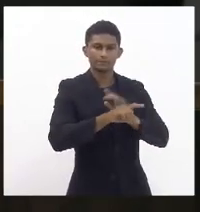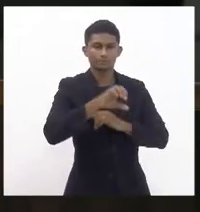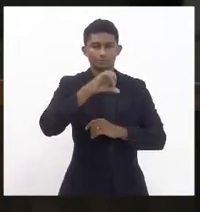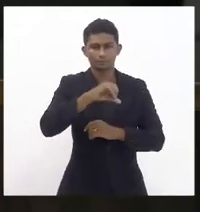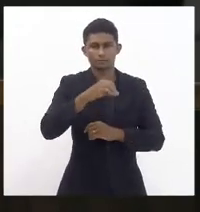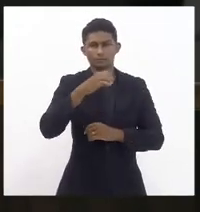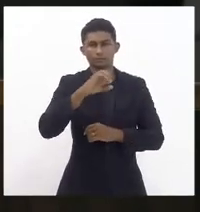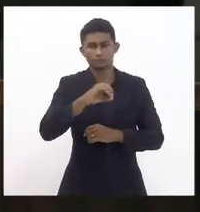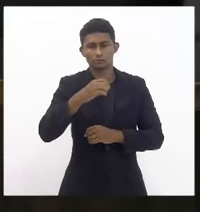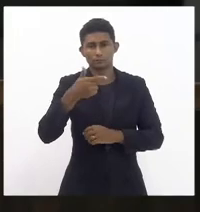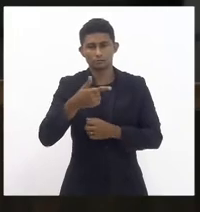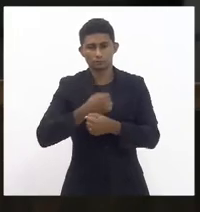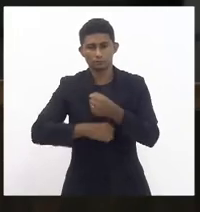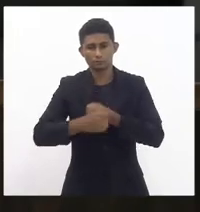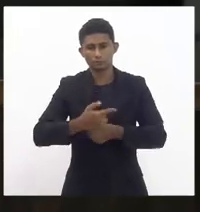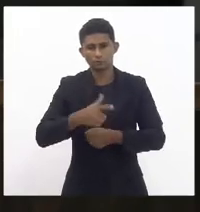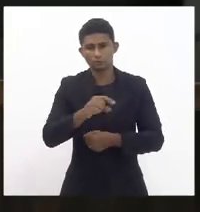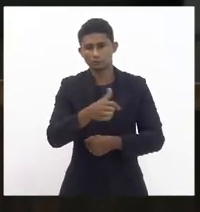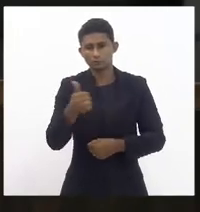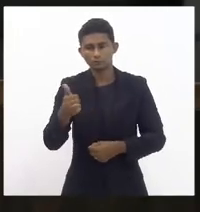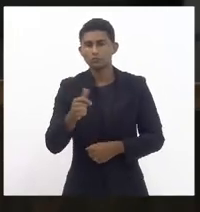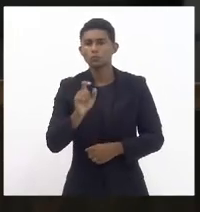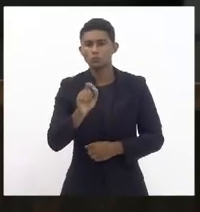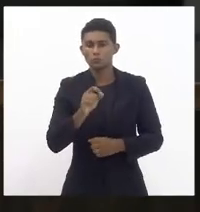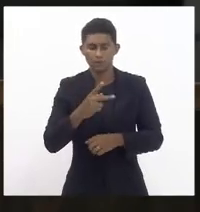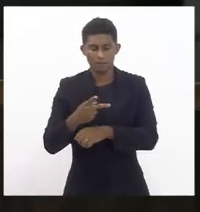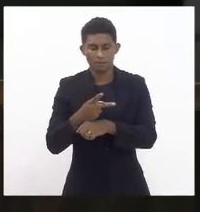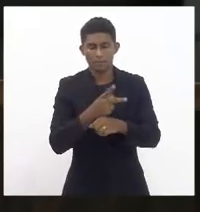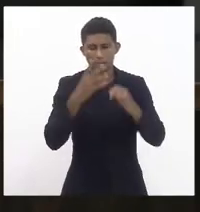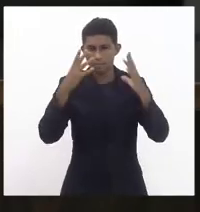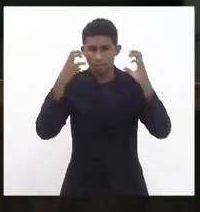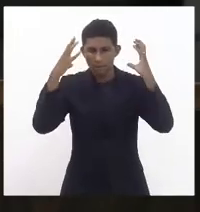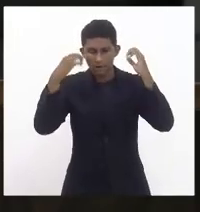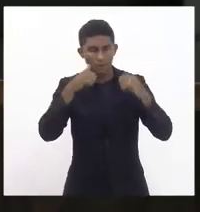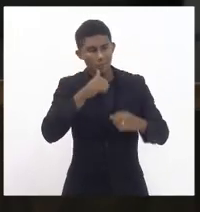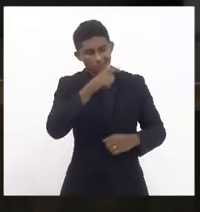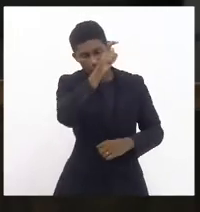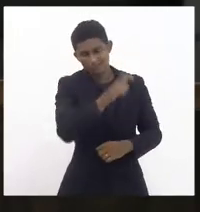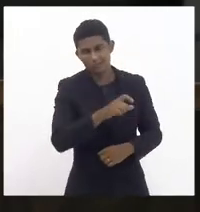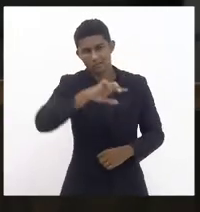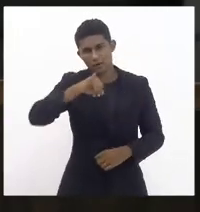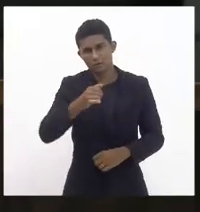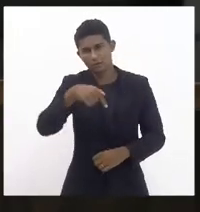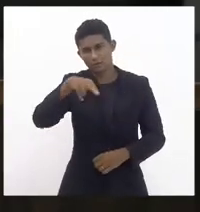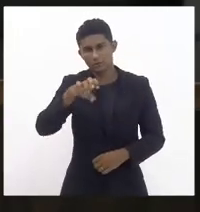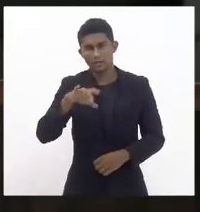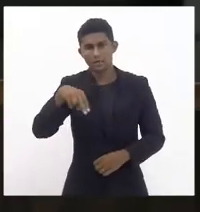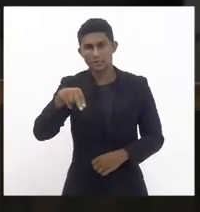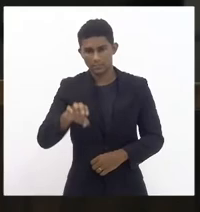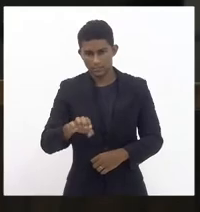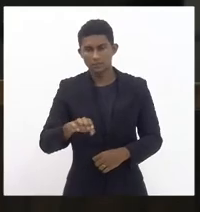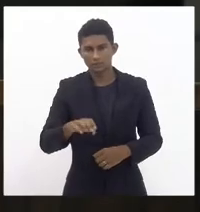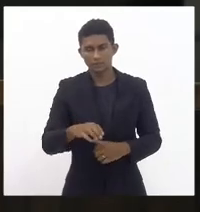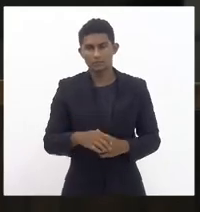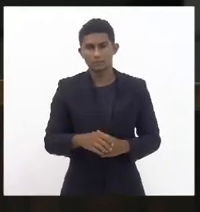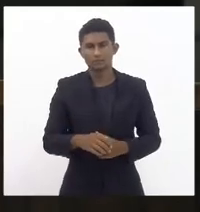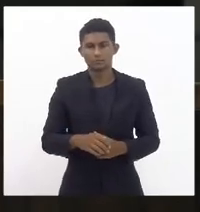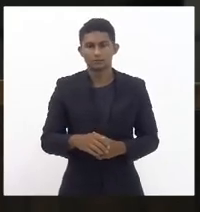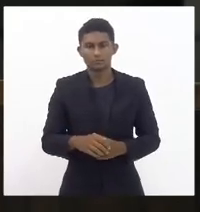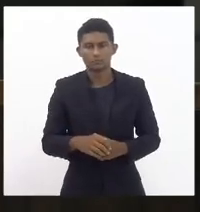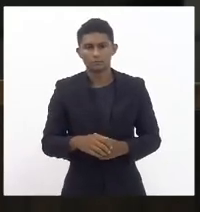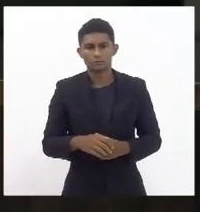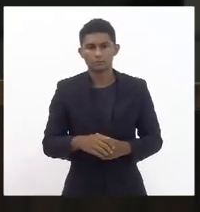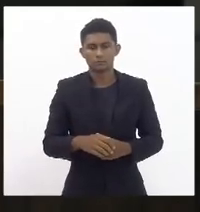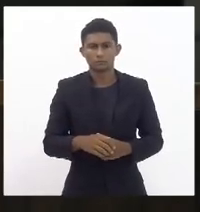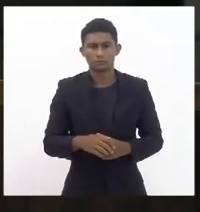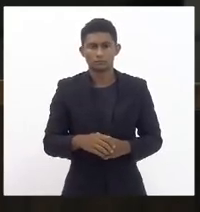solução 9021 da deputada Renata concede prêmio Mariele Jacqueline Muniz relator da comissão no tático